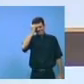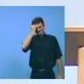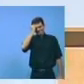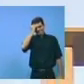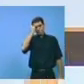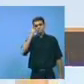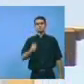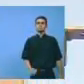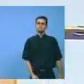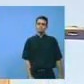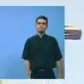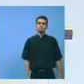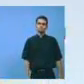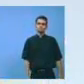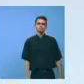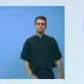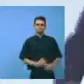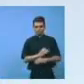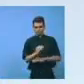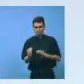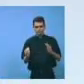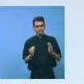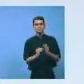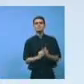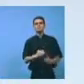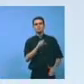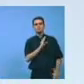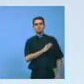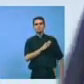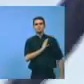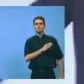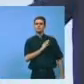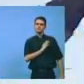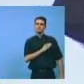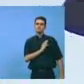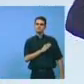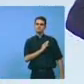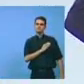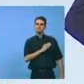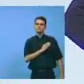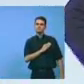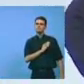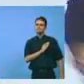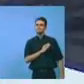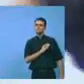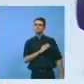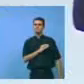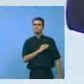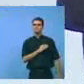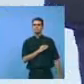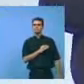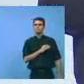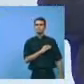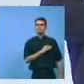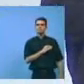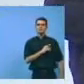É isso que provoca em nós, quando nós tomamos na mão a palavra de Deus. A palavra de Deus rasga as nossas vestes, mas não é essa